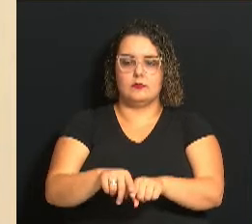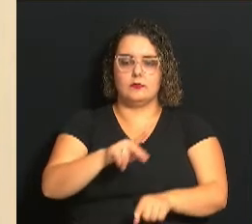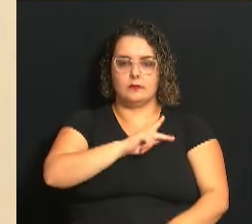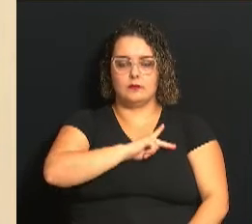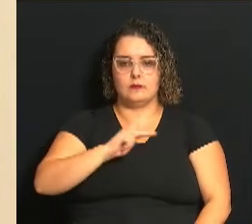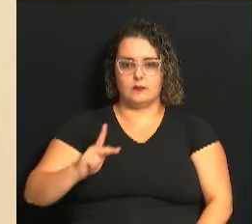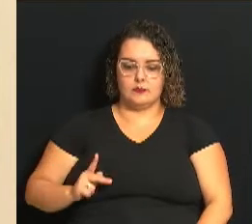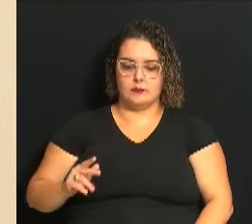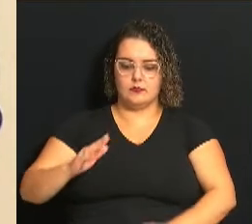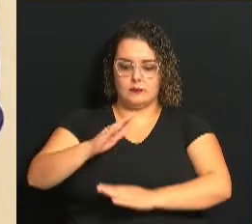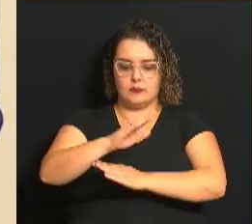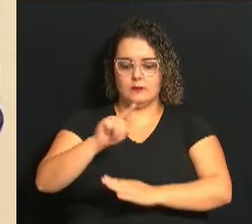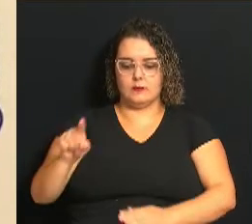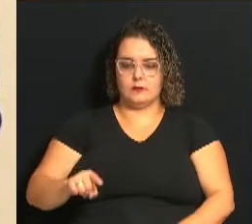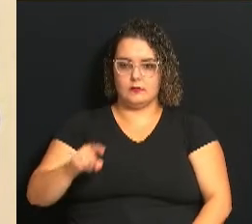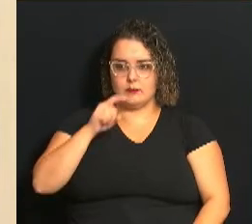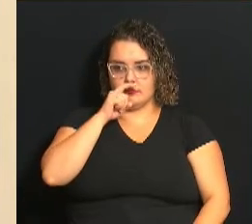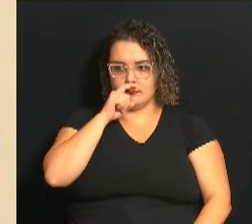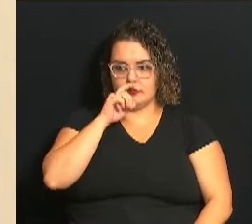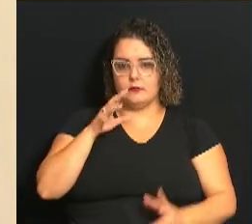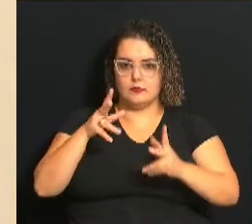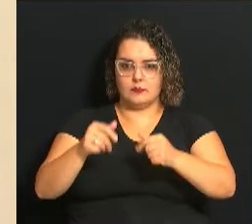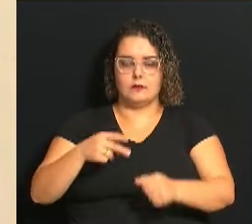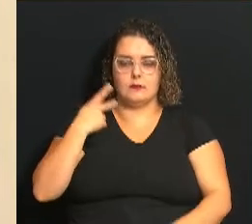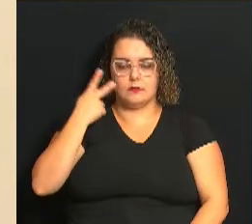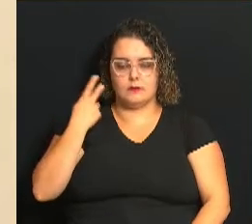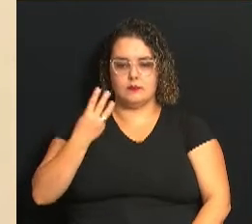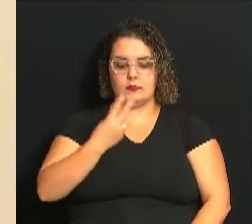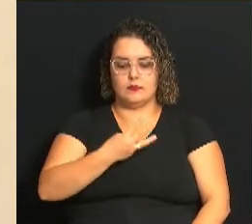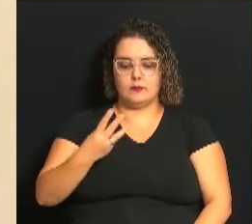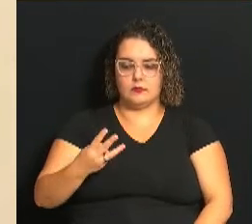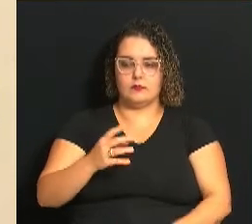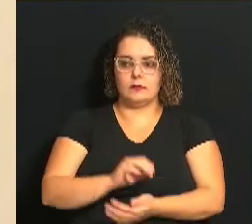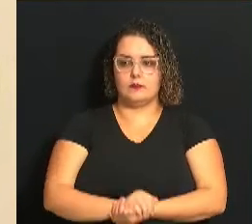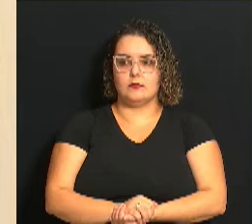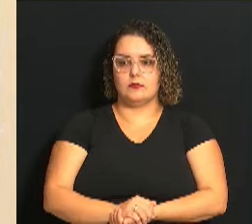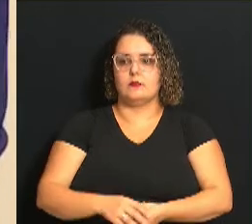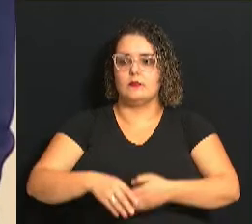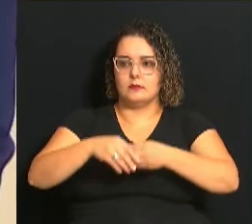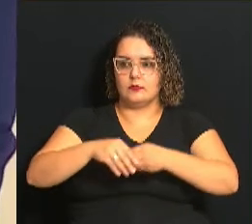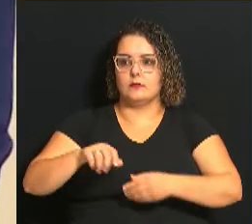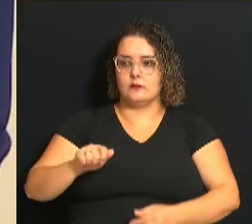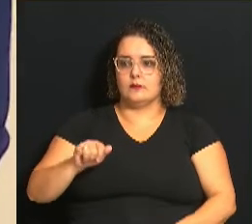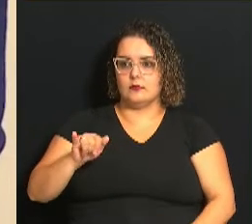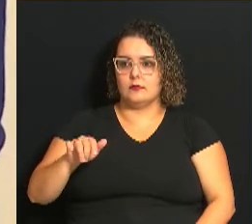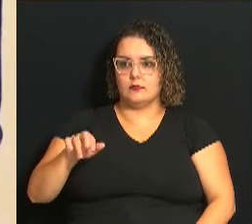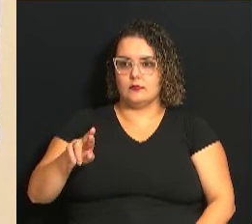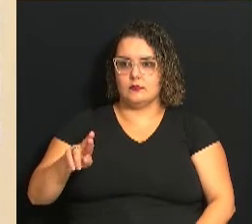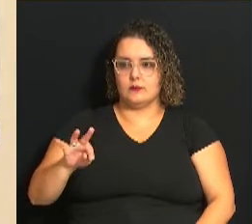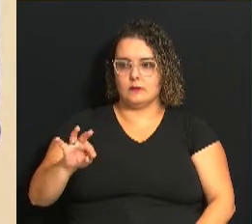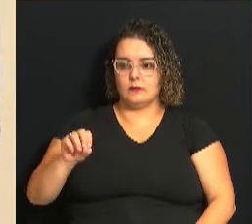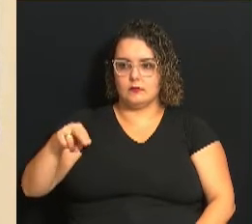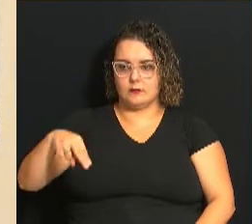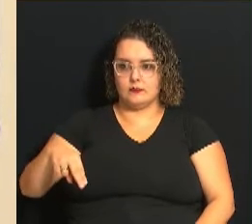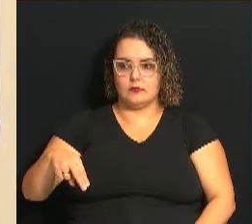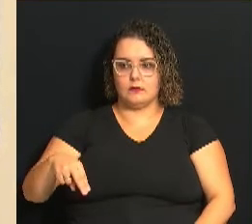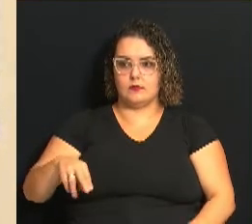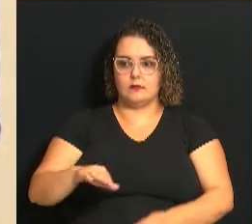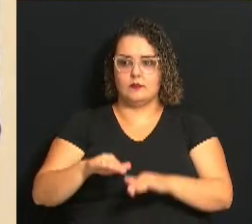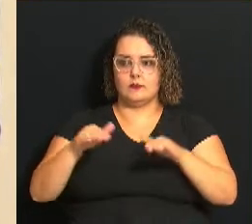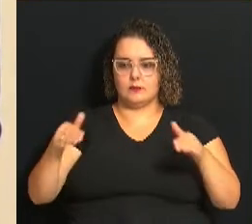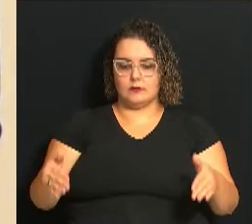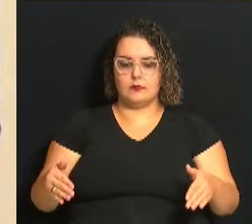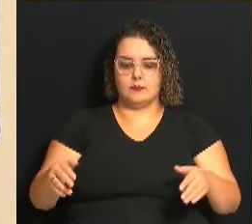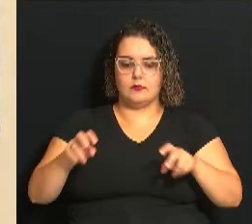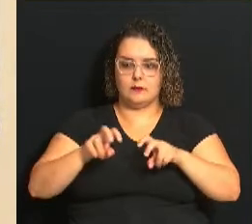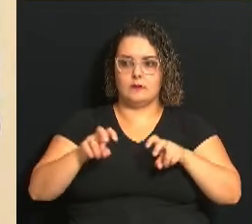Gostaria também de cumprimentar o Ayrton Aparecido Salvador e gostaria de convidar à mesa os representantes, né,